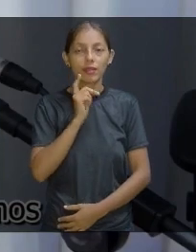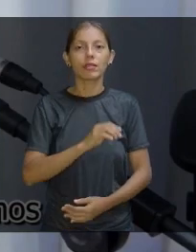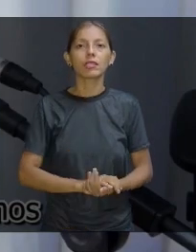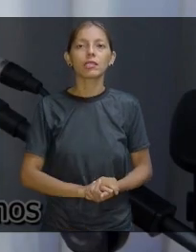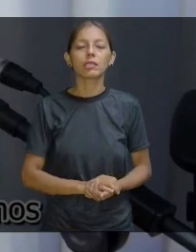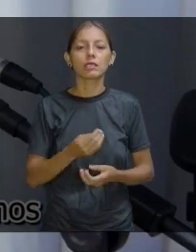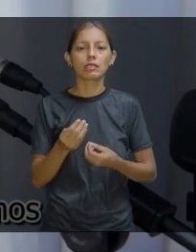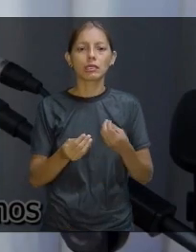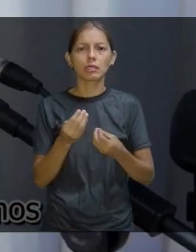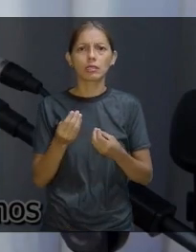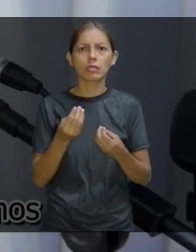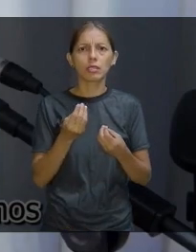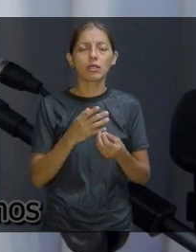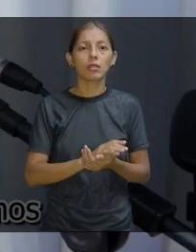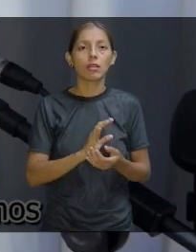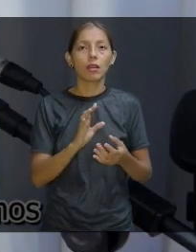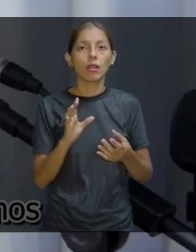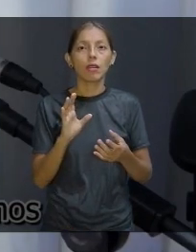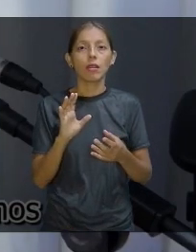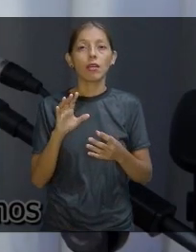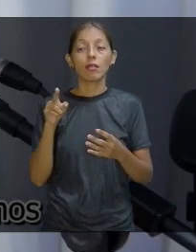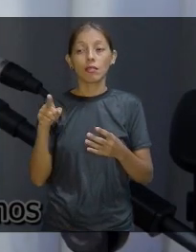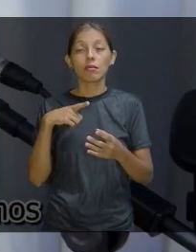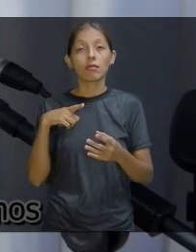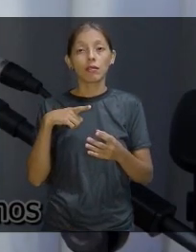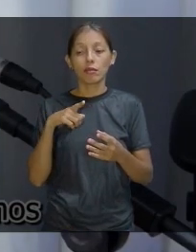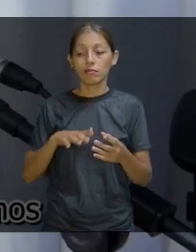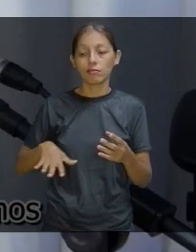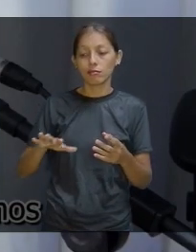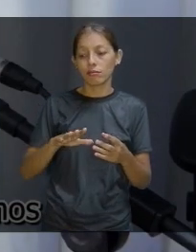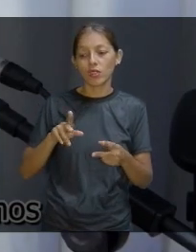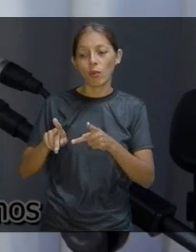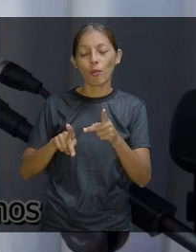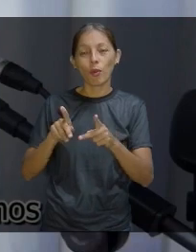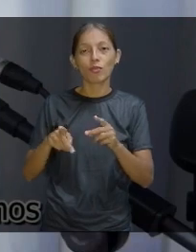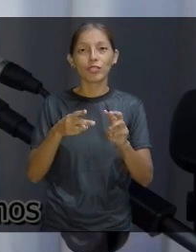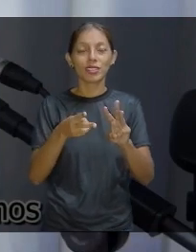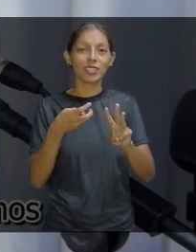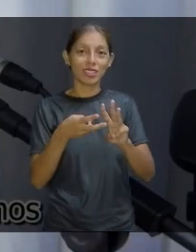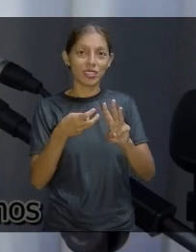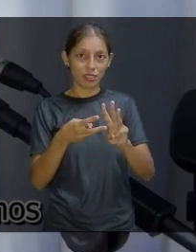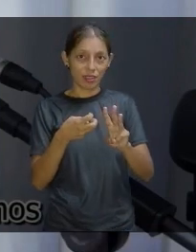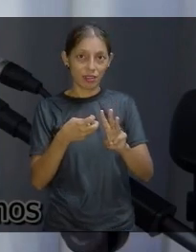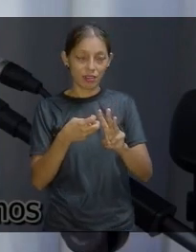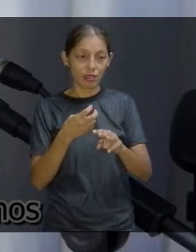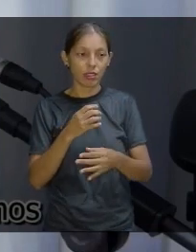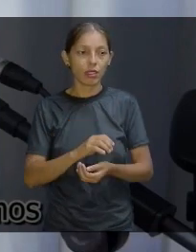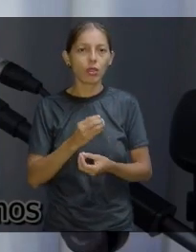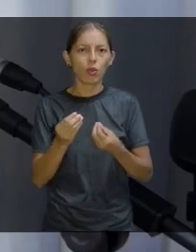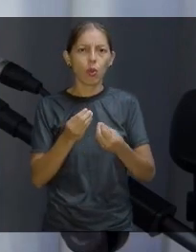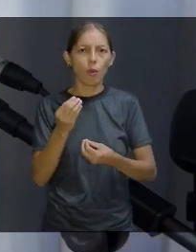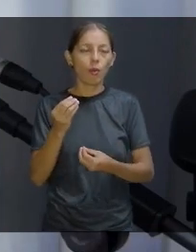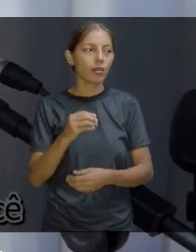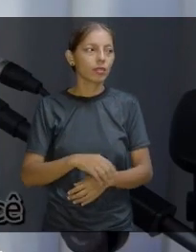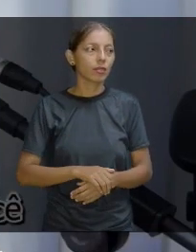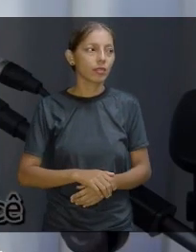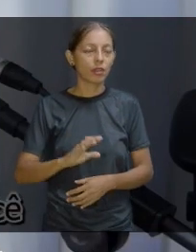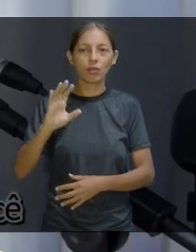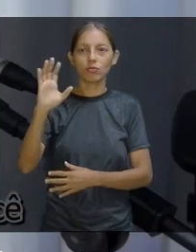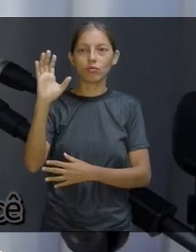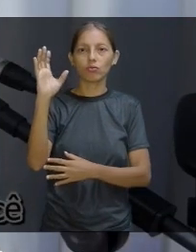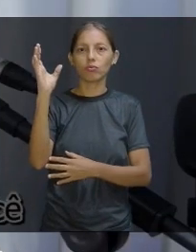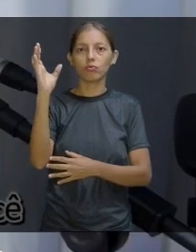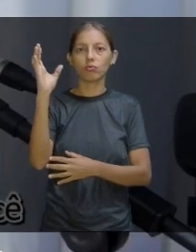da mata, numa aldeia indígena que nós trabalhamos lá, nós utilizamos aquelas antenas do Starlink. E o